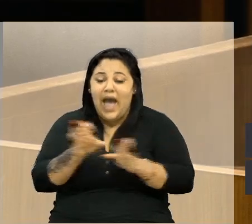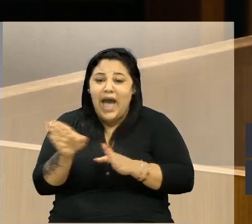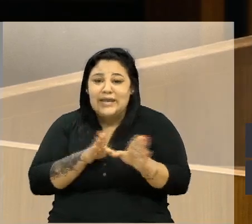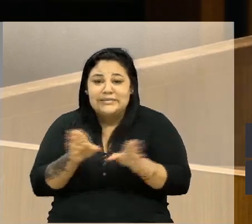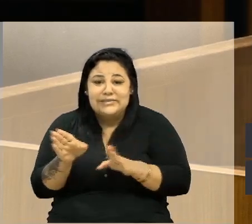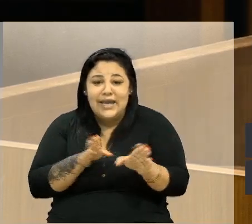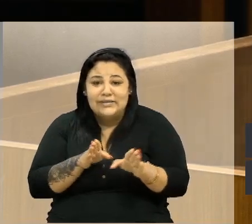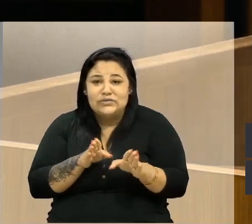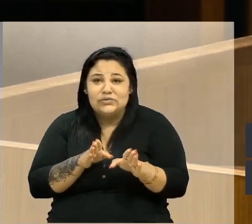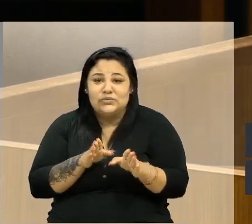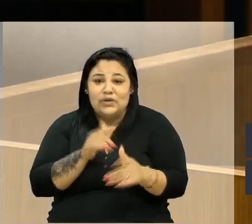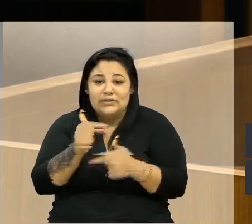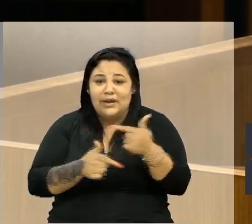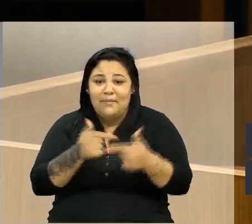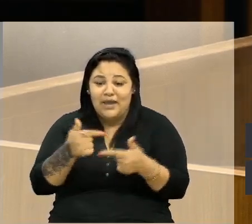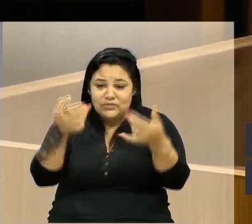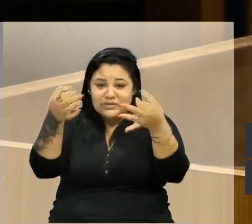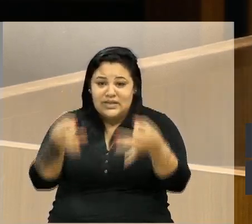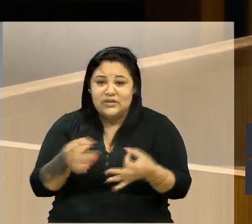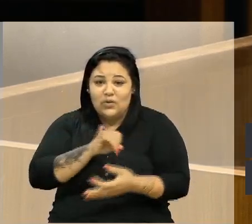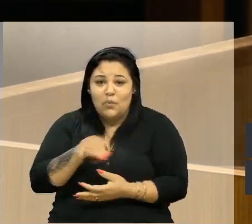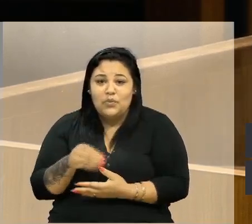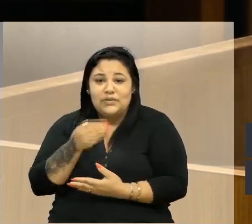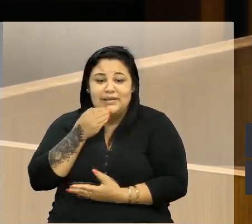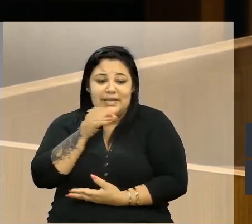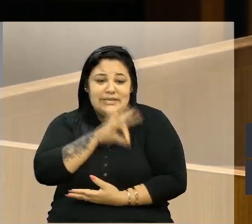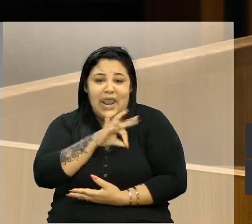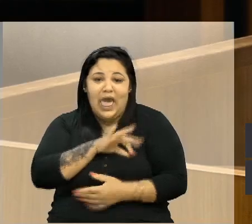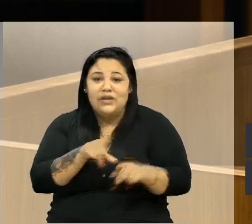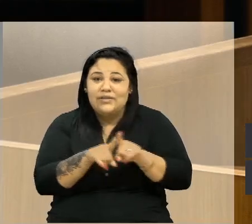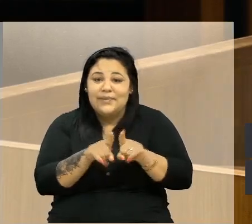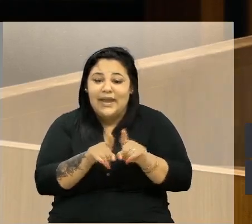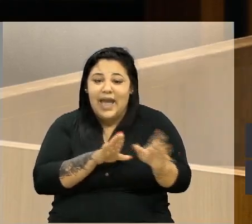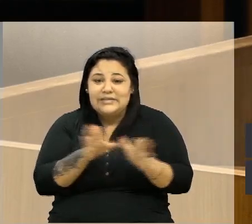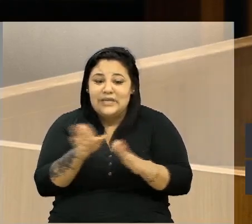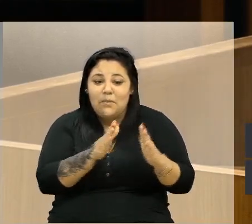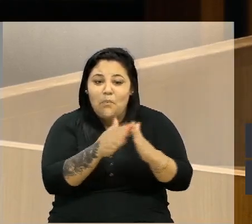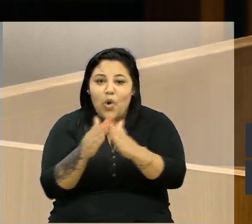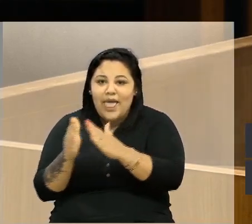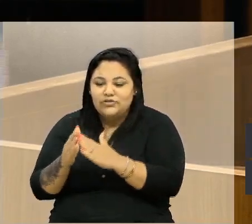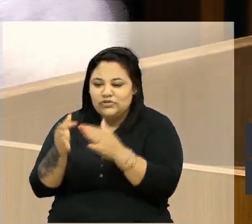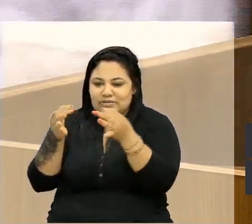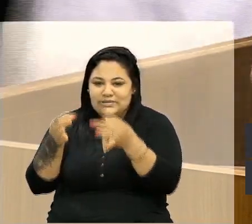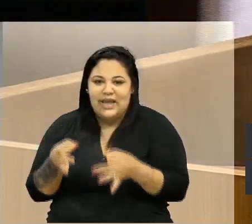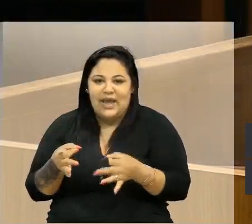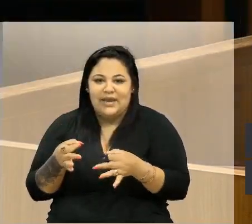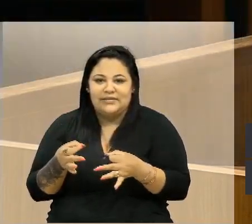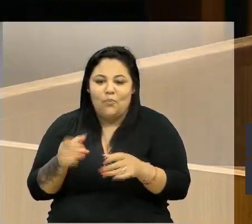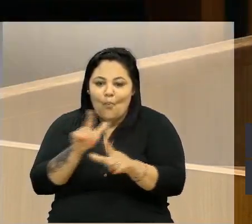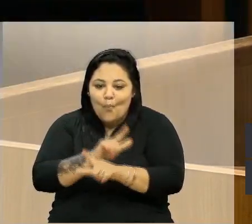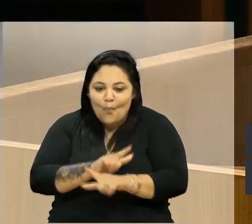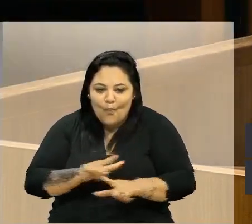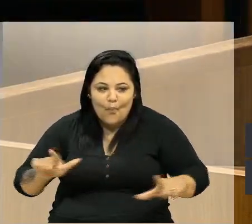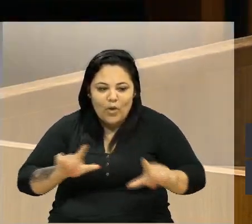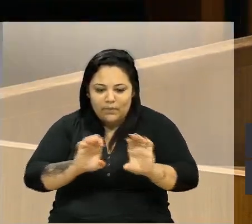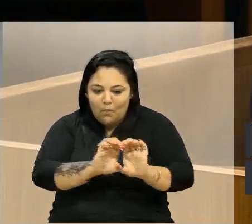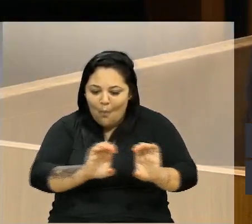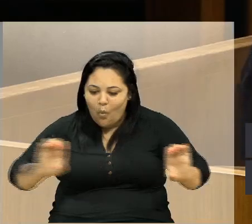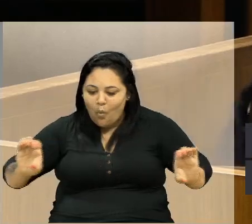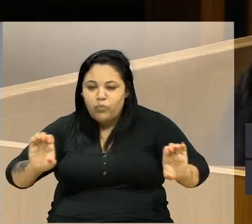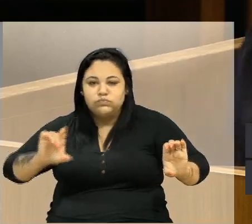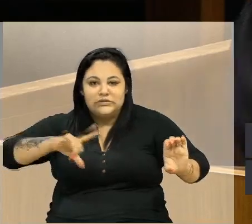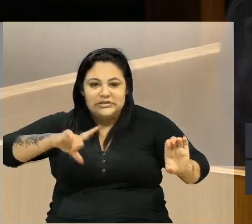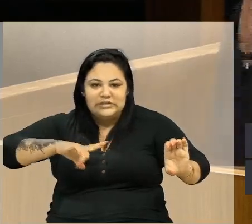trabalho digna e oportunidade de renda, acesso à moradia adequada, com saneamento básico,